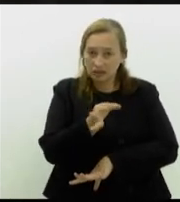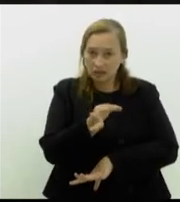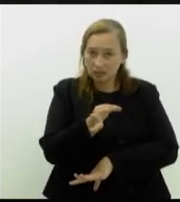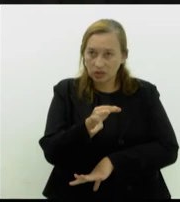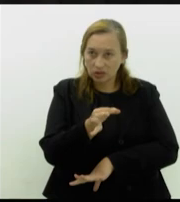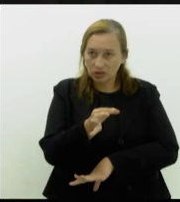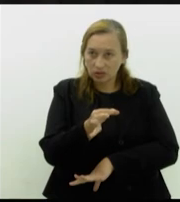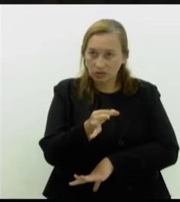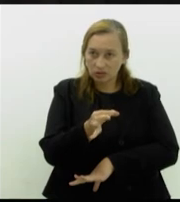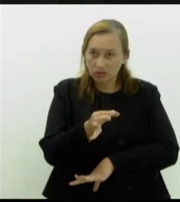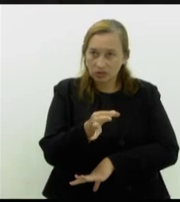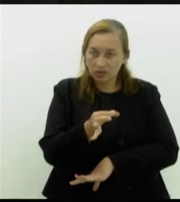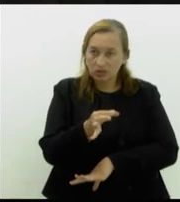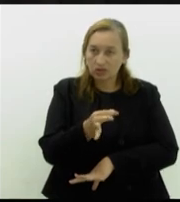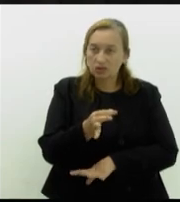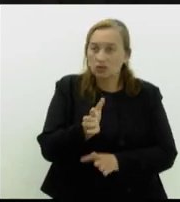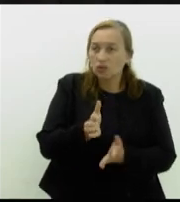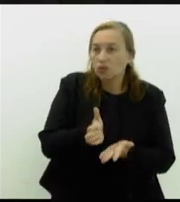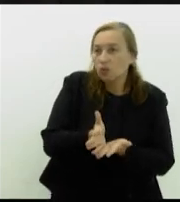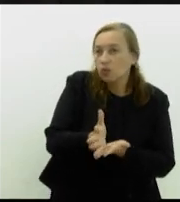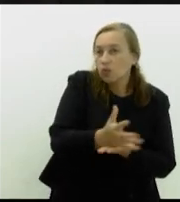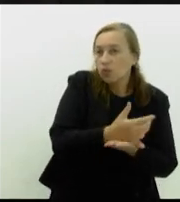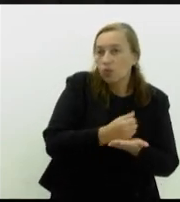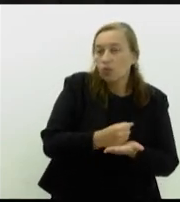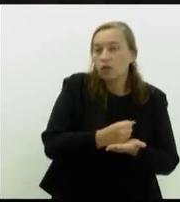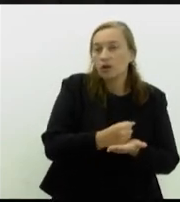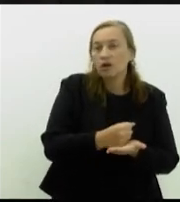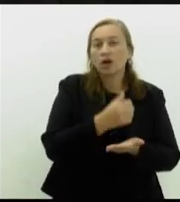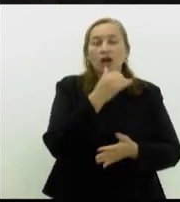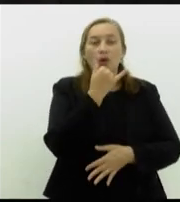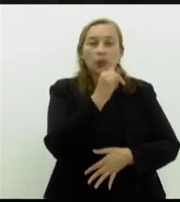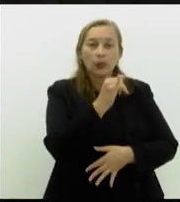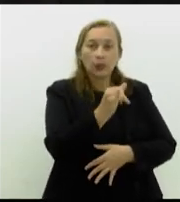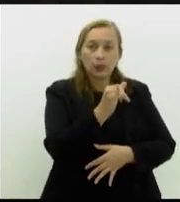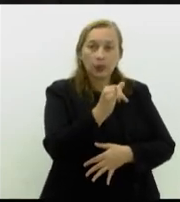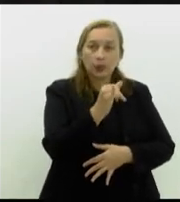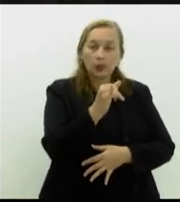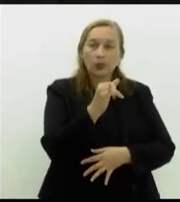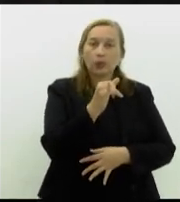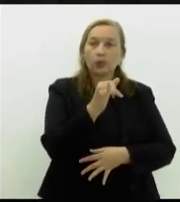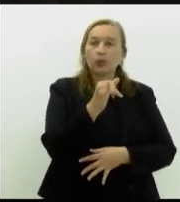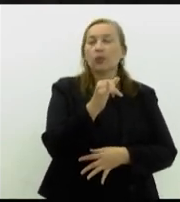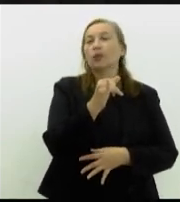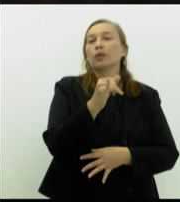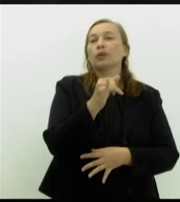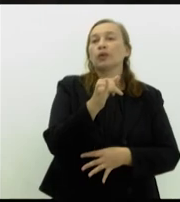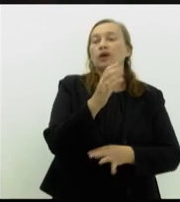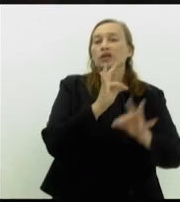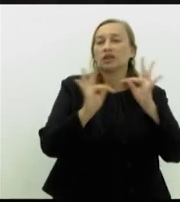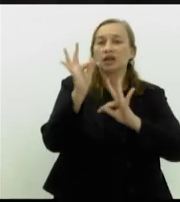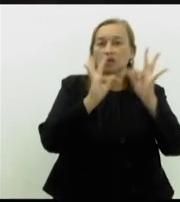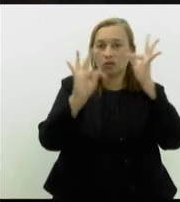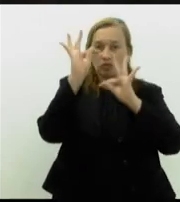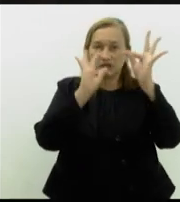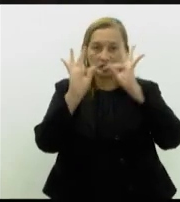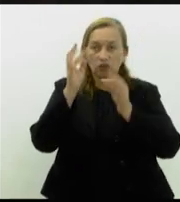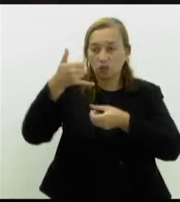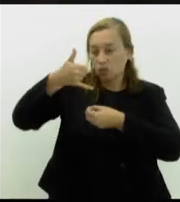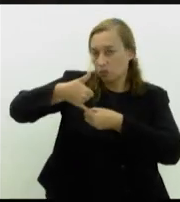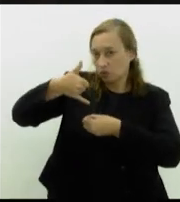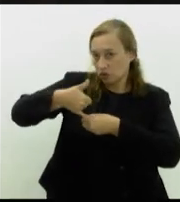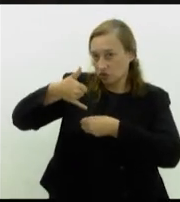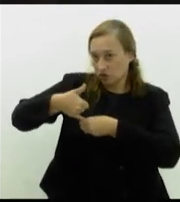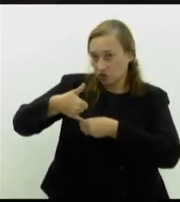com essas alíquotas, que energia, telecomunicações e combustíveis, usando um termo que